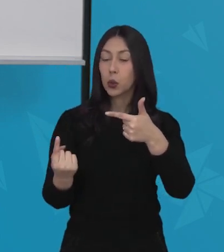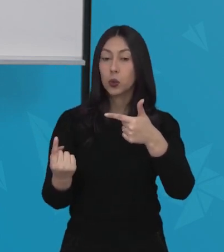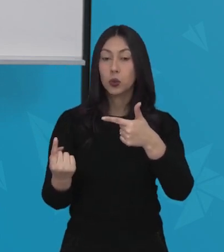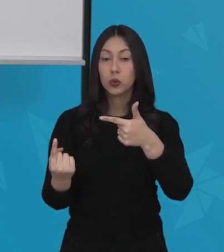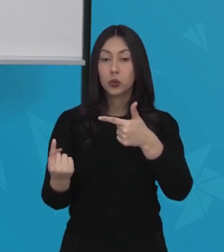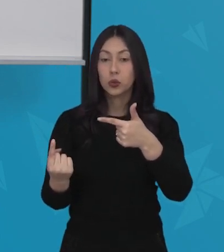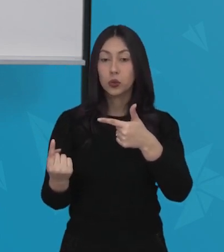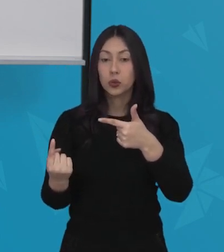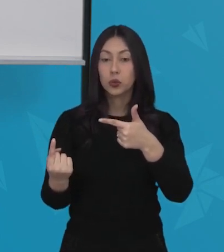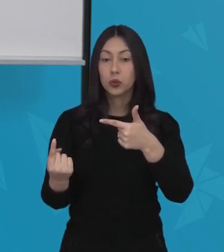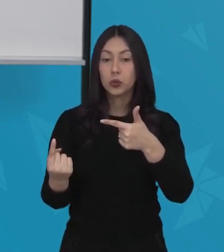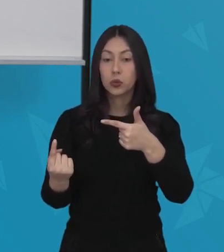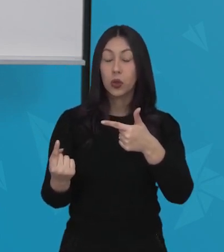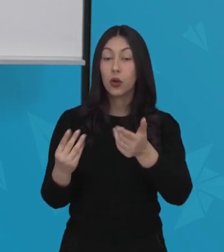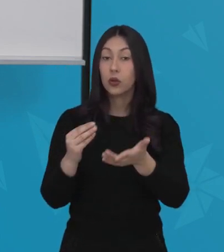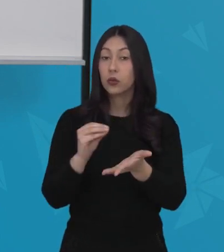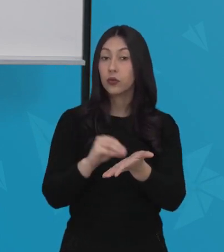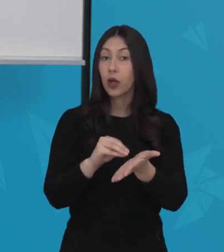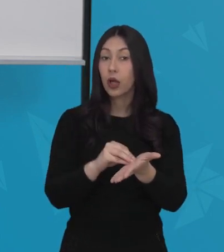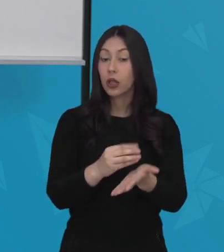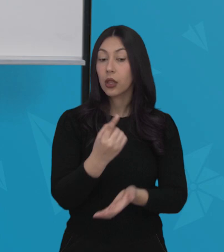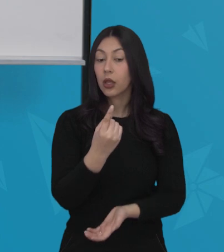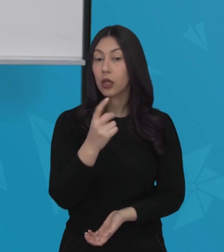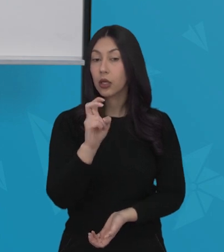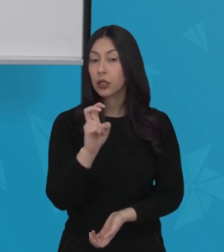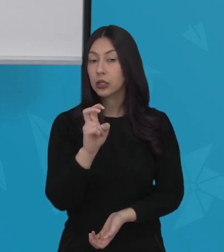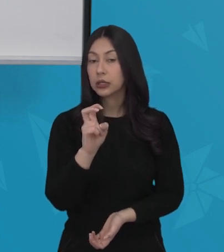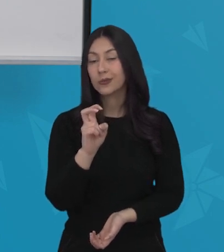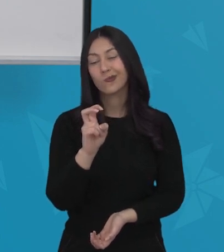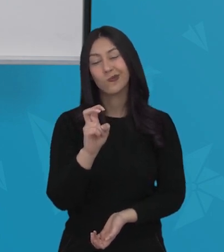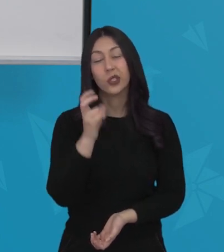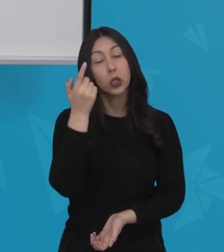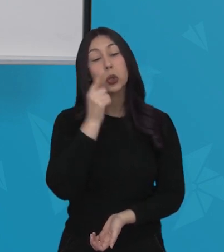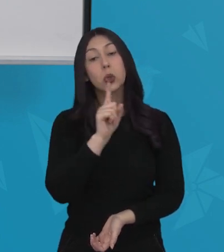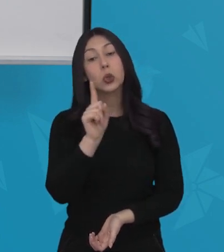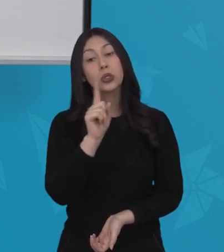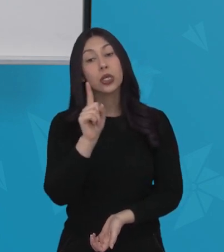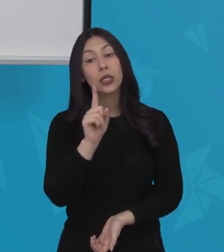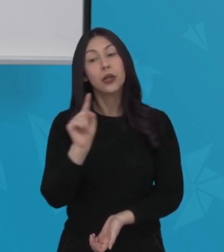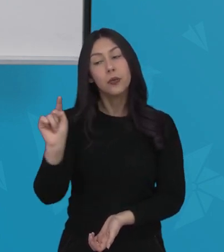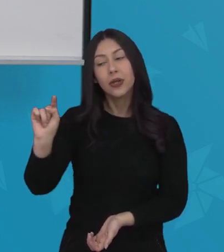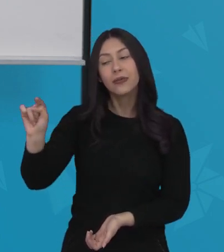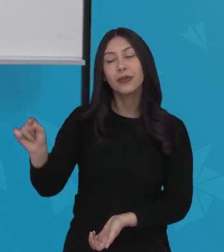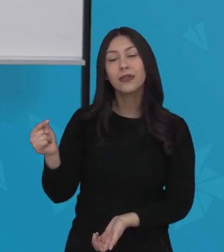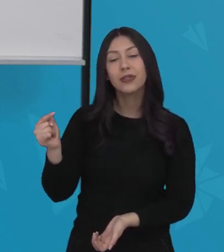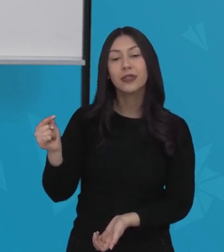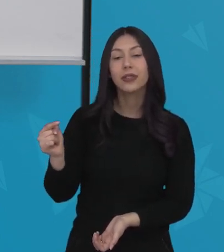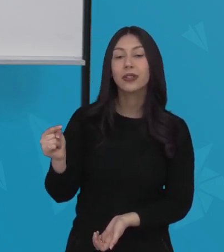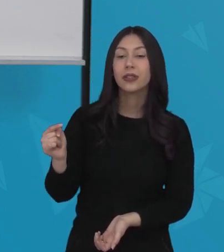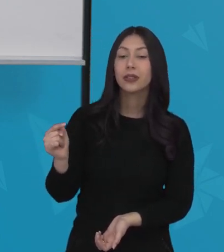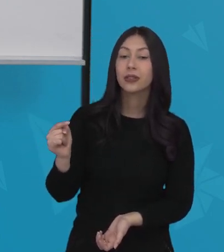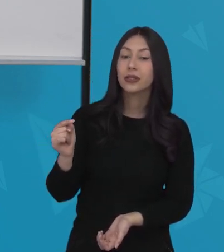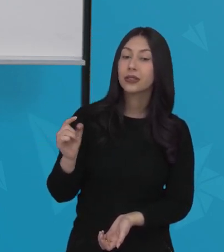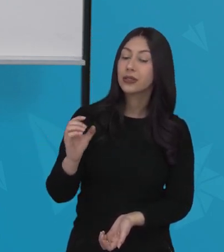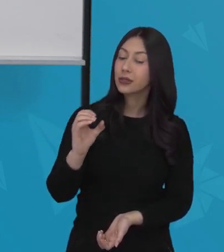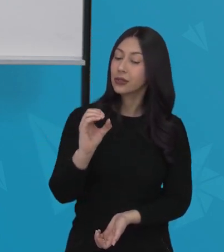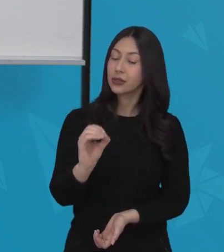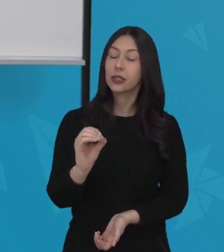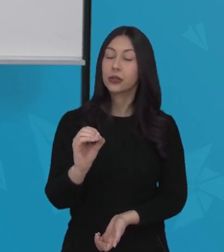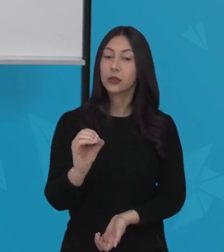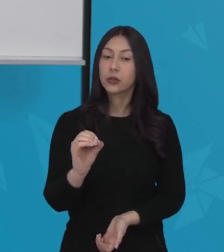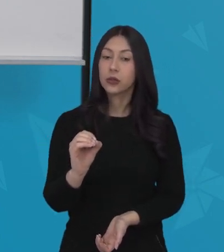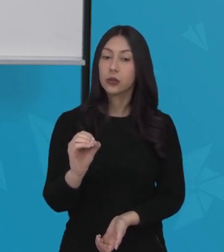Aqui a gente subtrai o 30, desce o 15. Pô, 15 não é divisível por 30. A gente coloca a vírgulazinha aqui, um 0